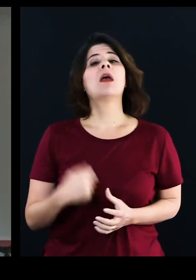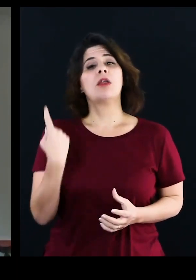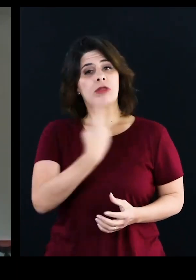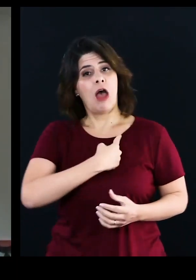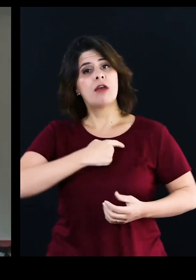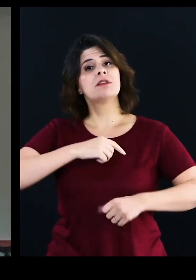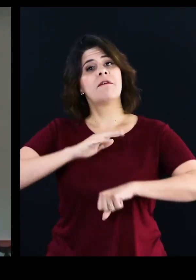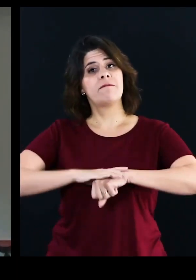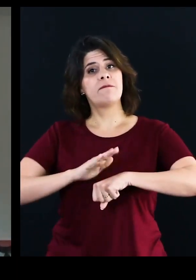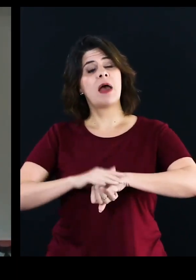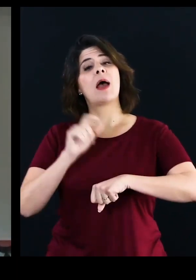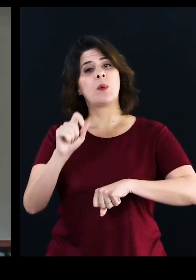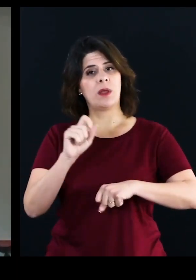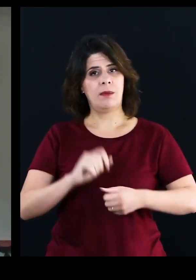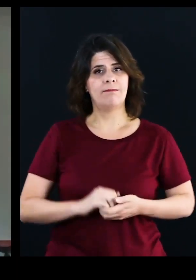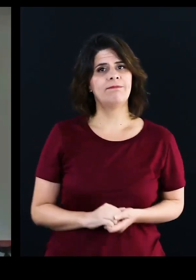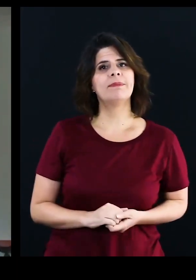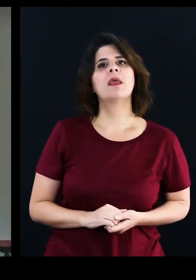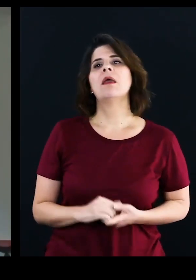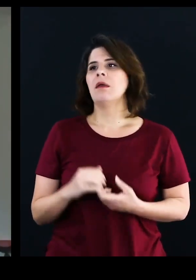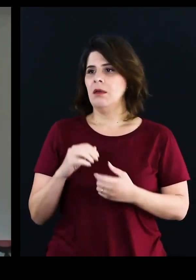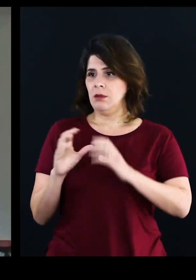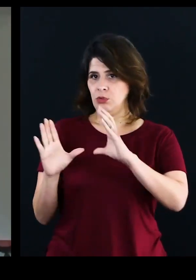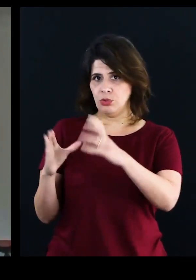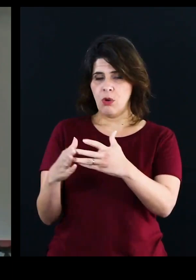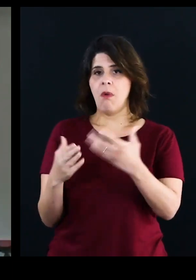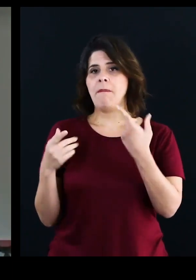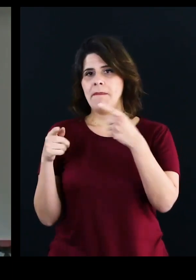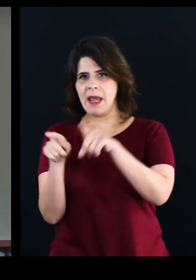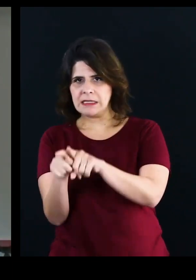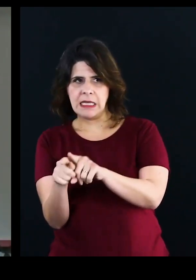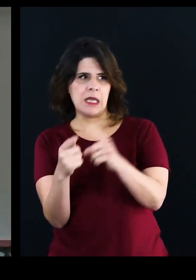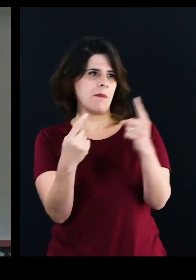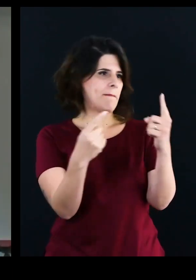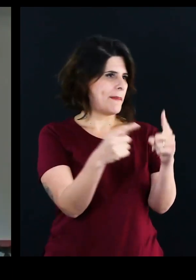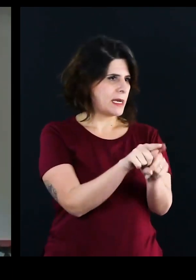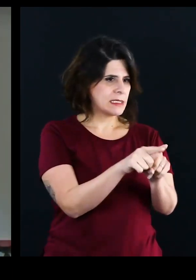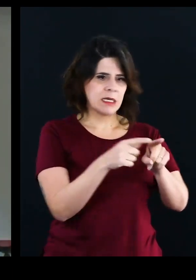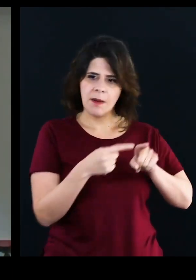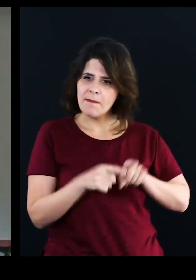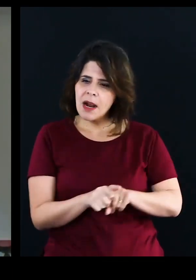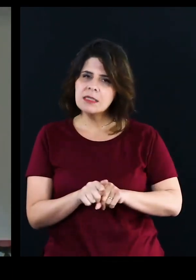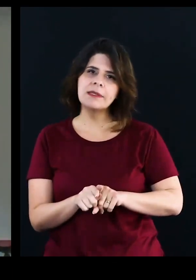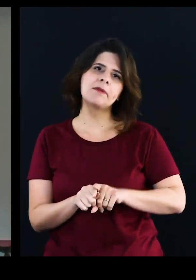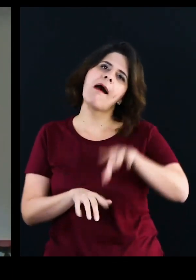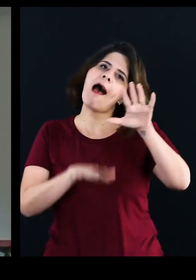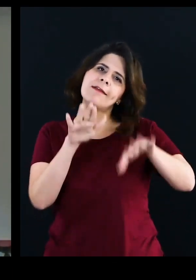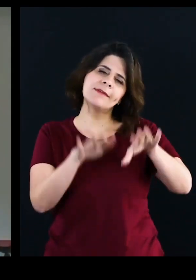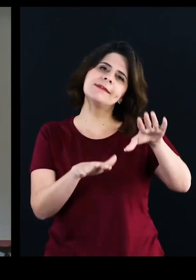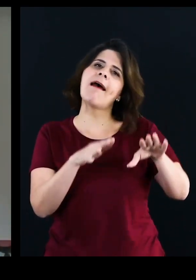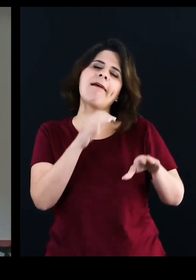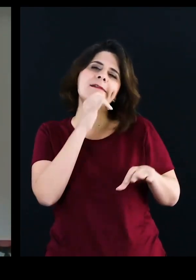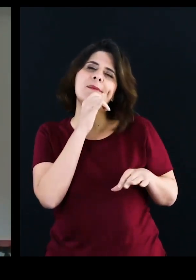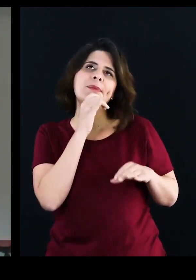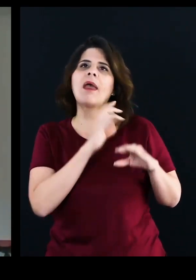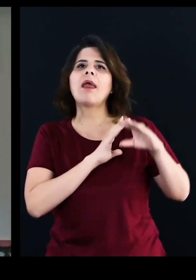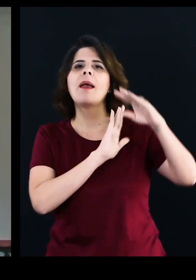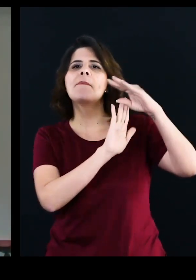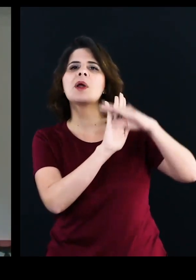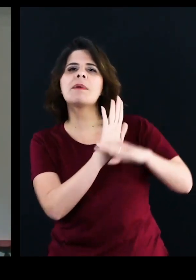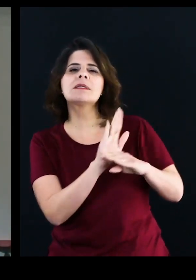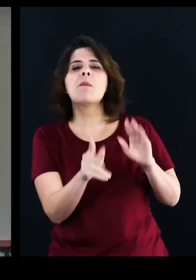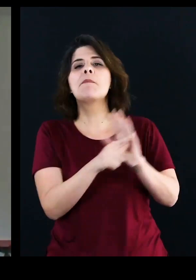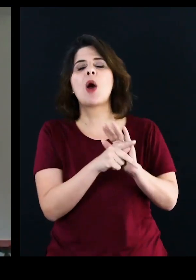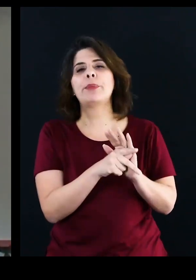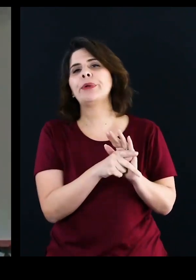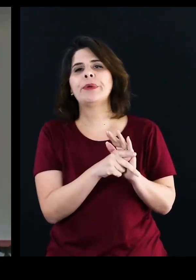nossos parceiros, seja o parceiro de programas de corrida e caminhada que a gente tem, que também tiveram